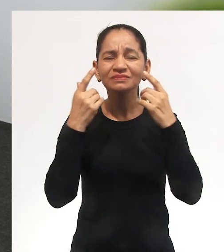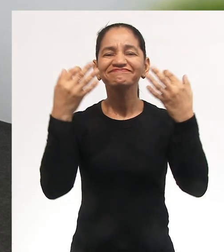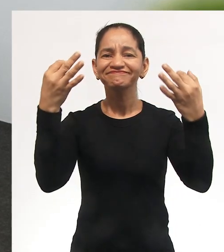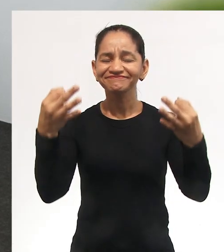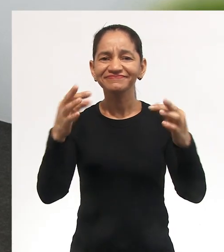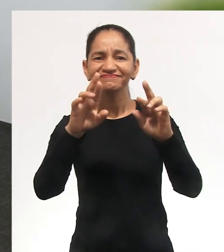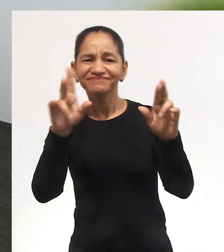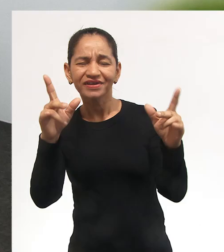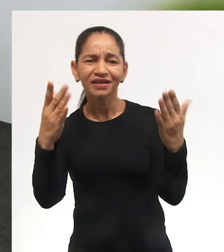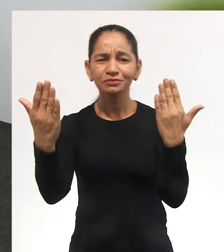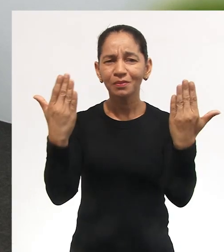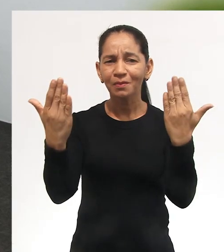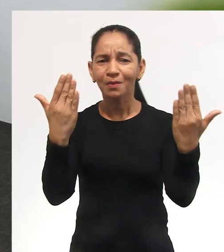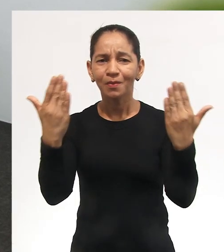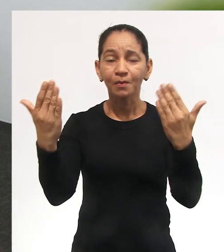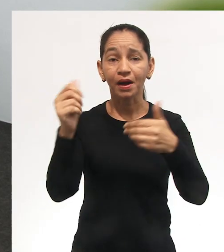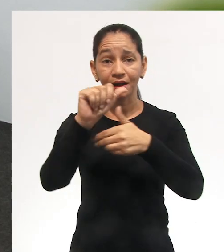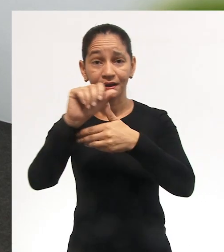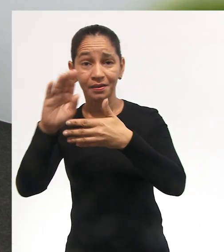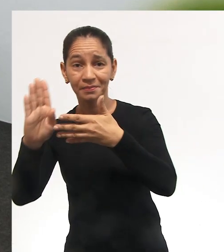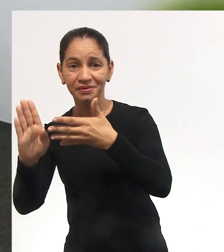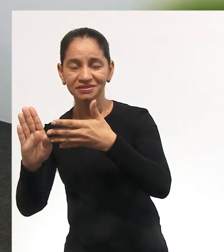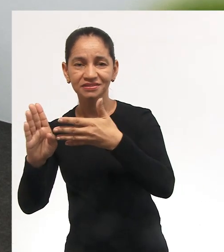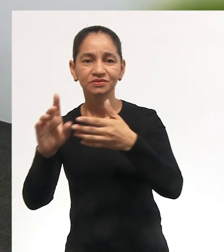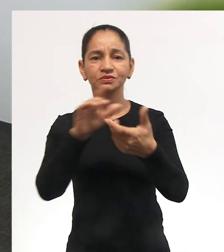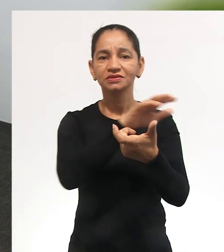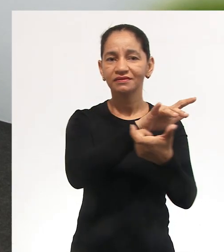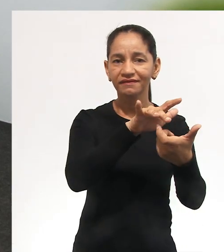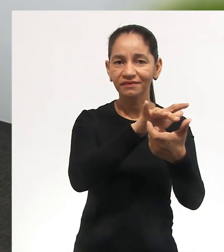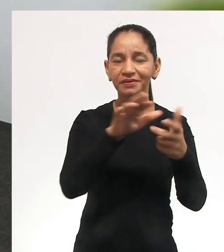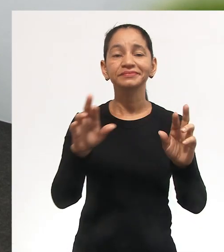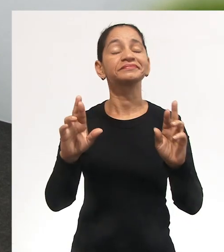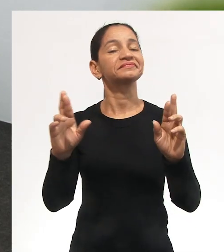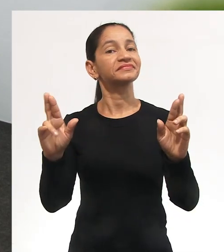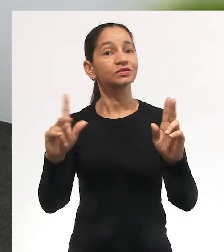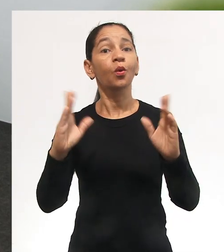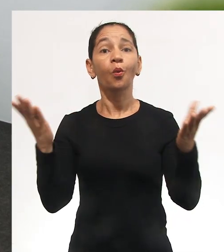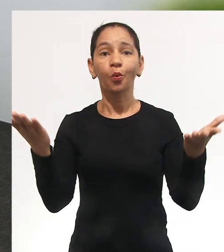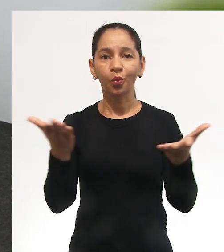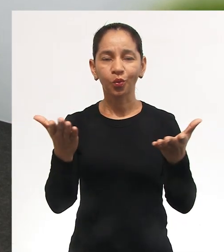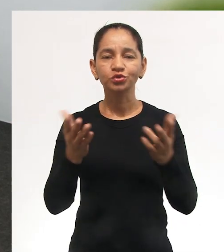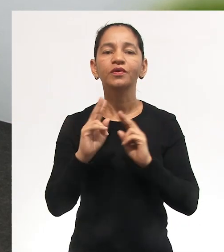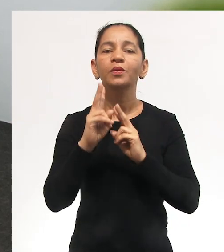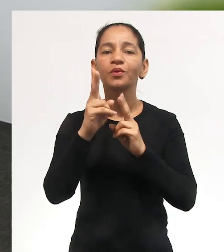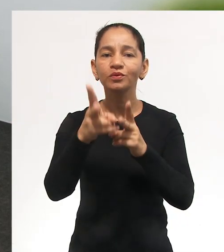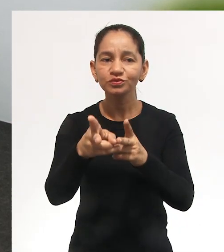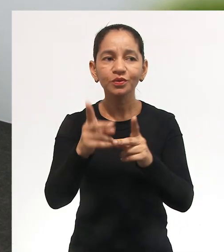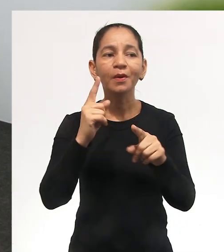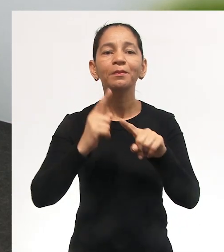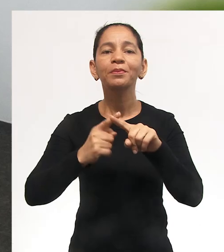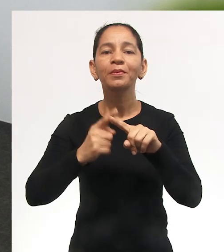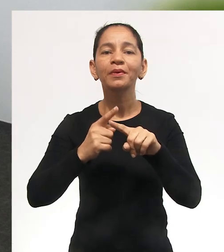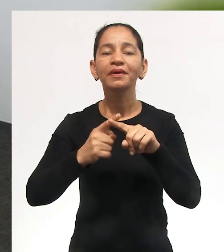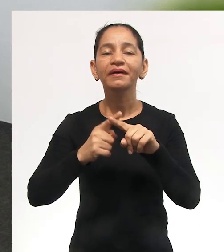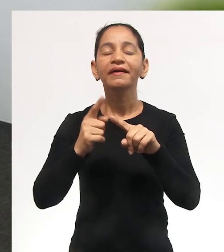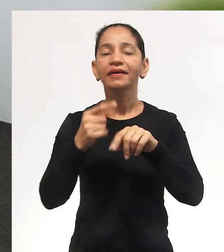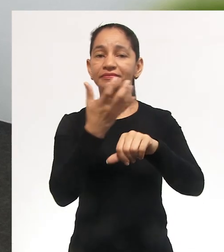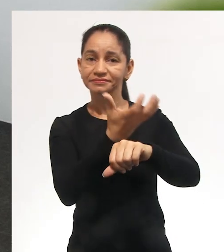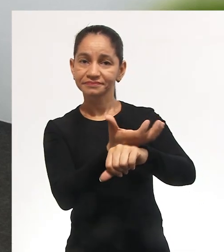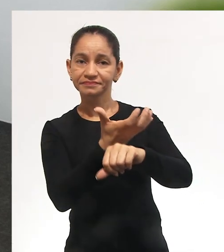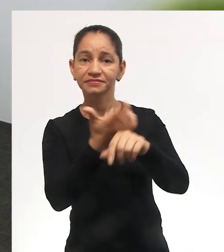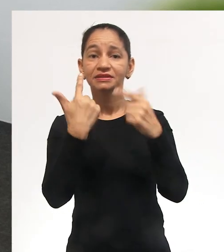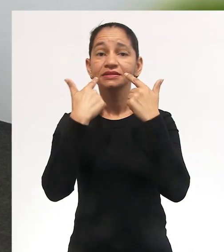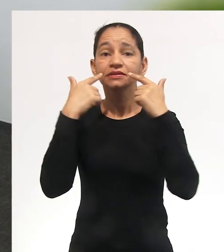em relação à alfabetização e letramento? Nós vamos continuar hoje com essa nossa disciplina,